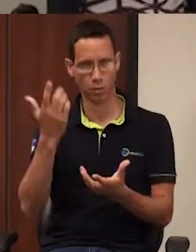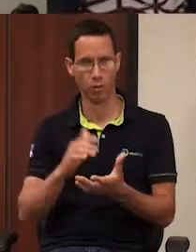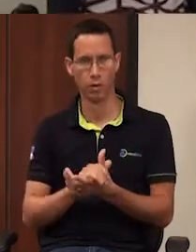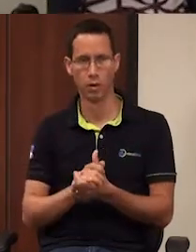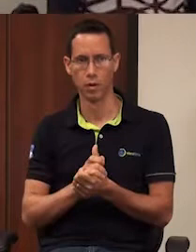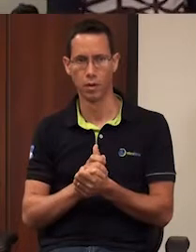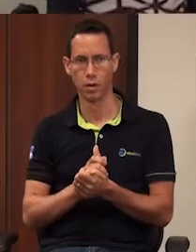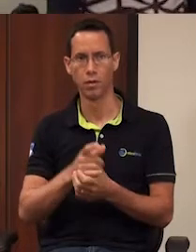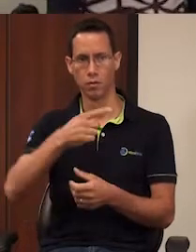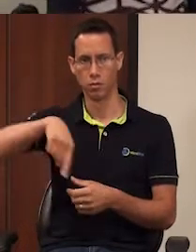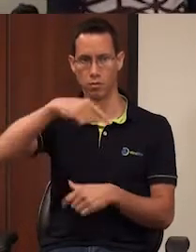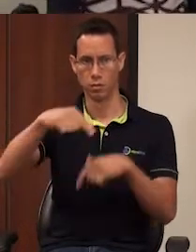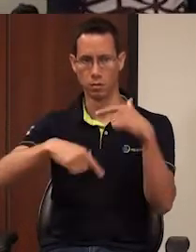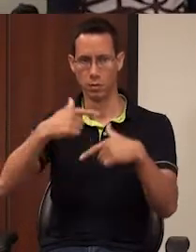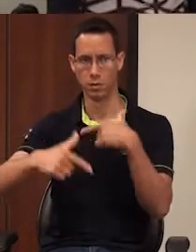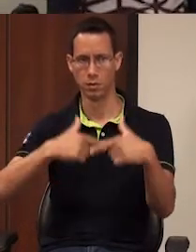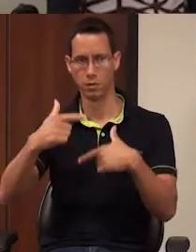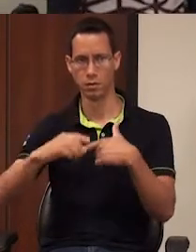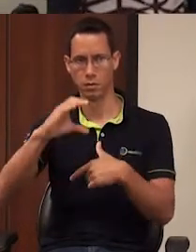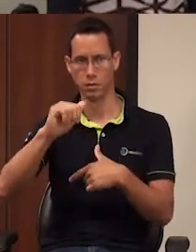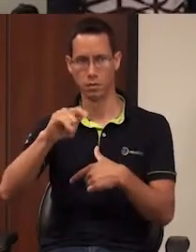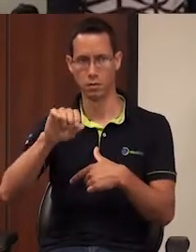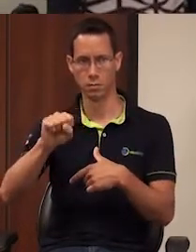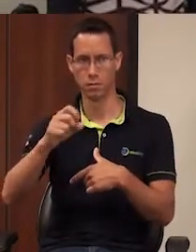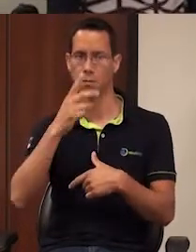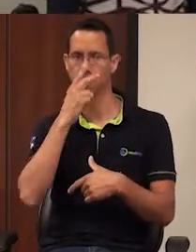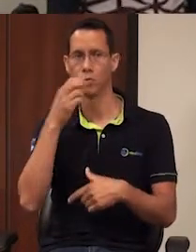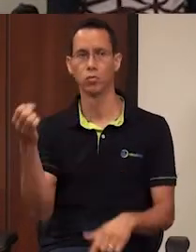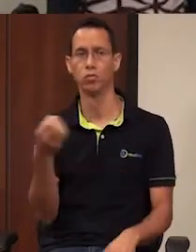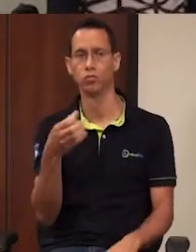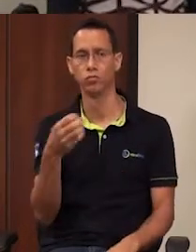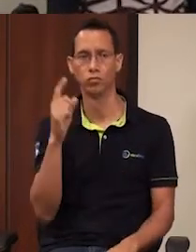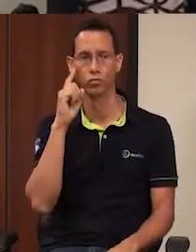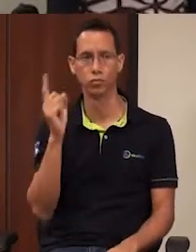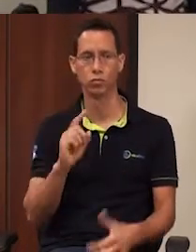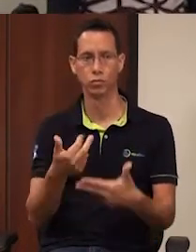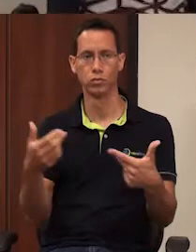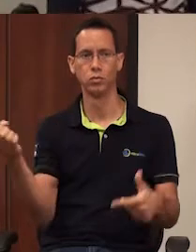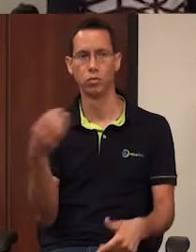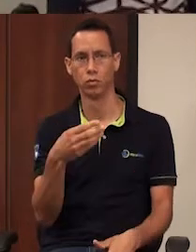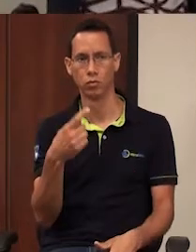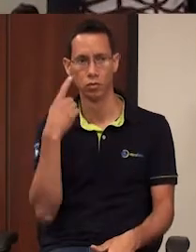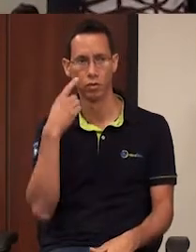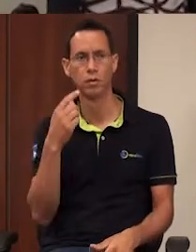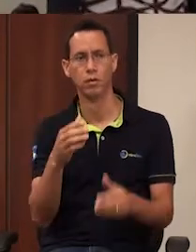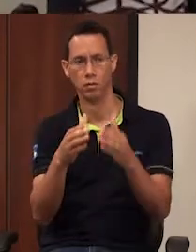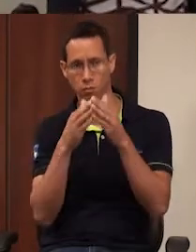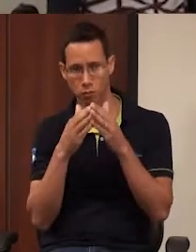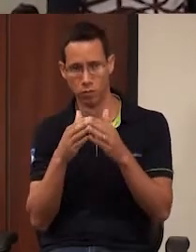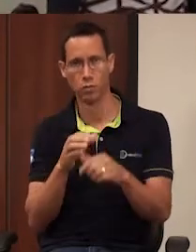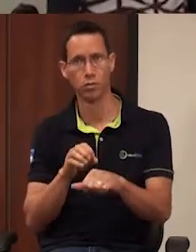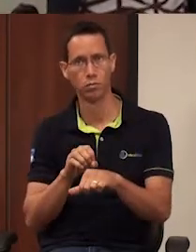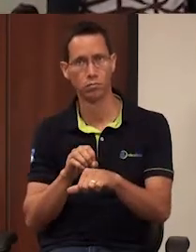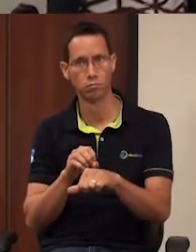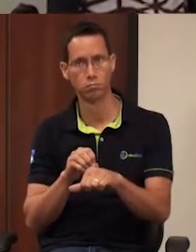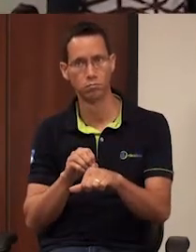Inclusive para a gente que é trabalhador, né, em CAPES, isso é uma novidade, né? Então, eu gostaria que vocês comentassem, né,